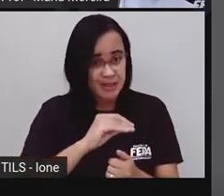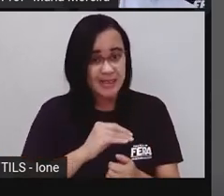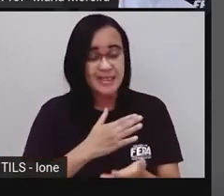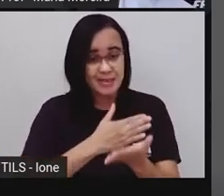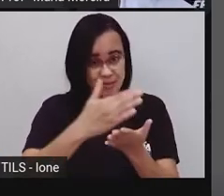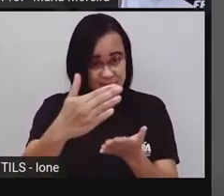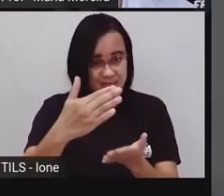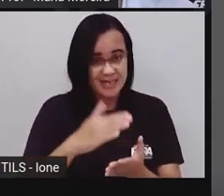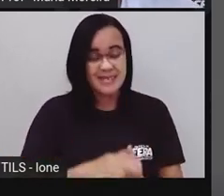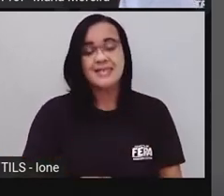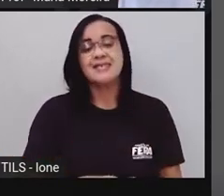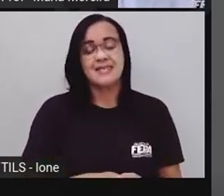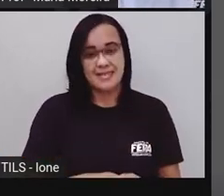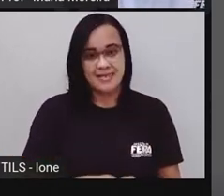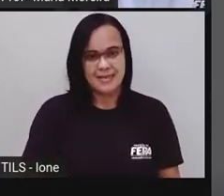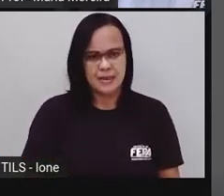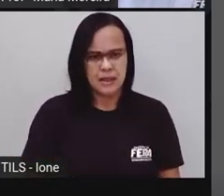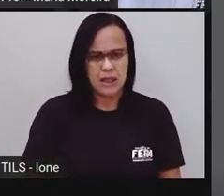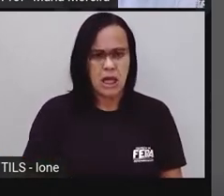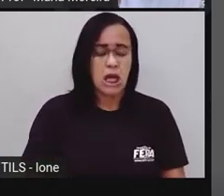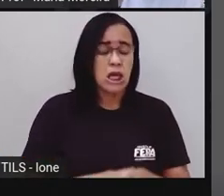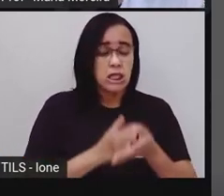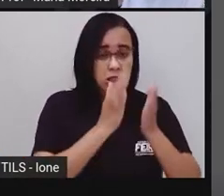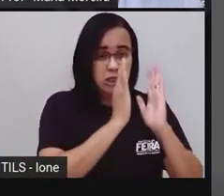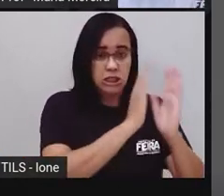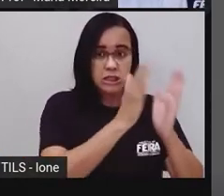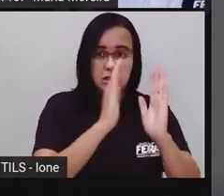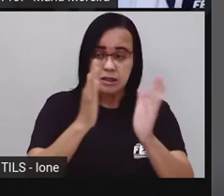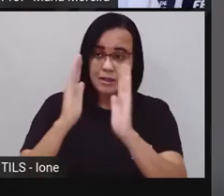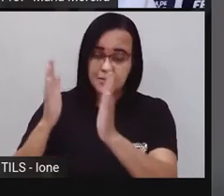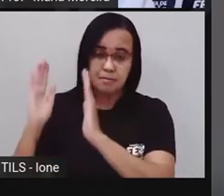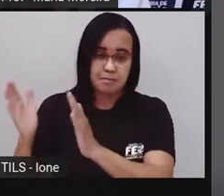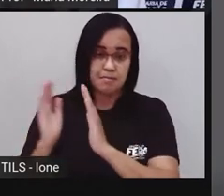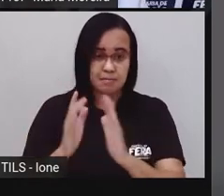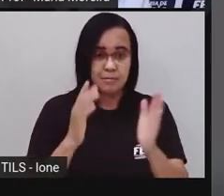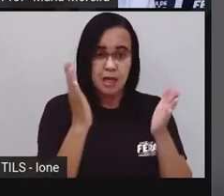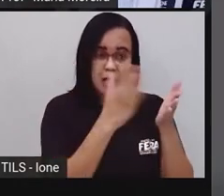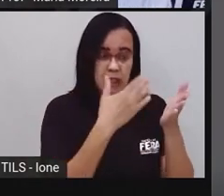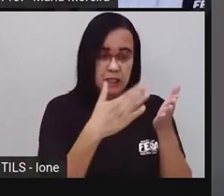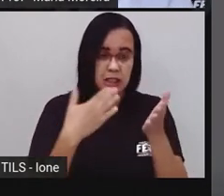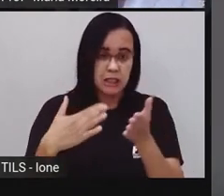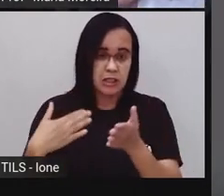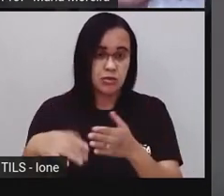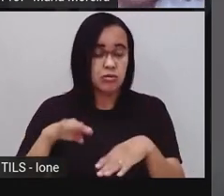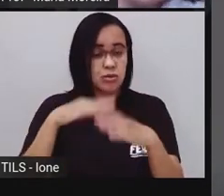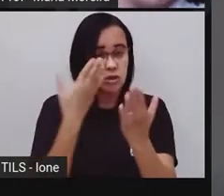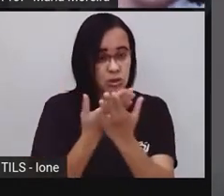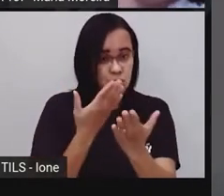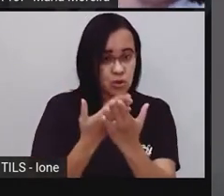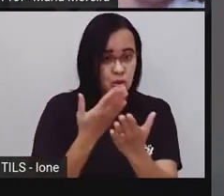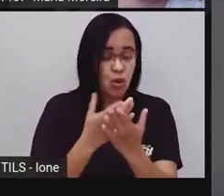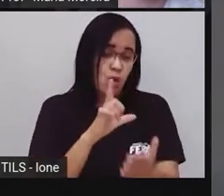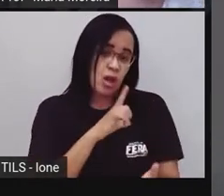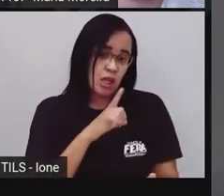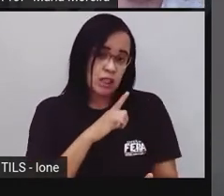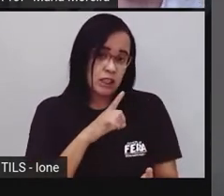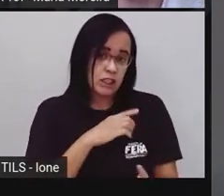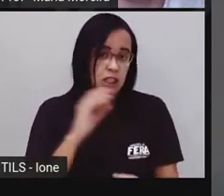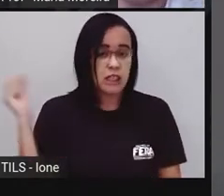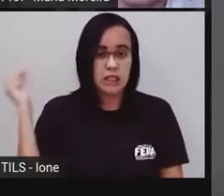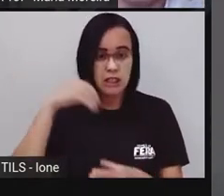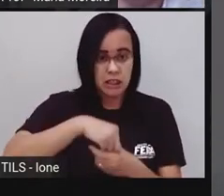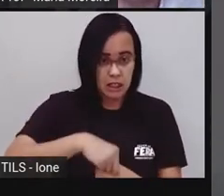tem é de livros didáticos né humilhar-se a humilhar é uma unidade